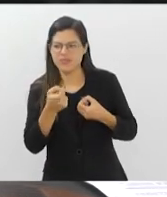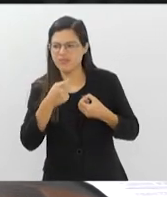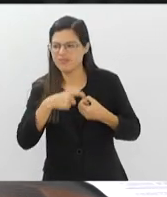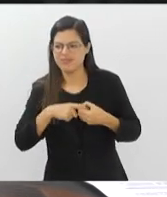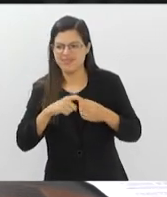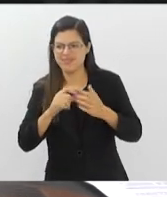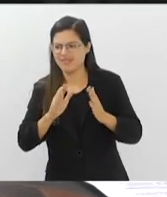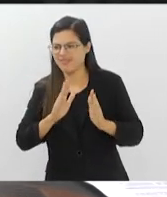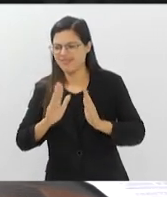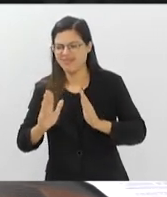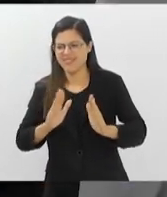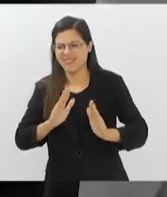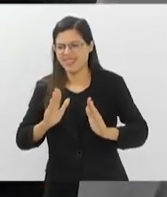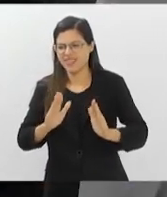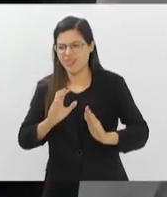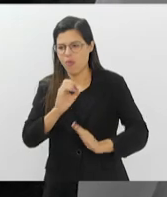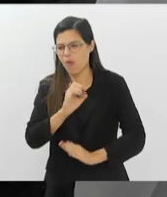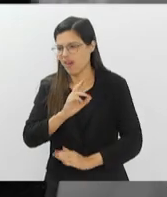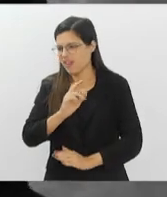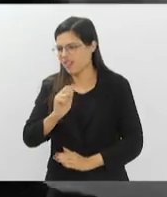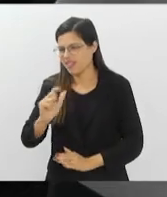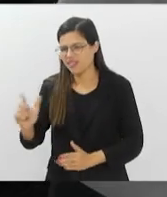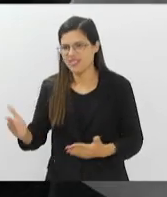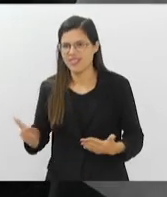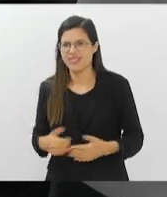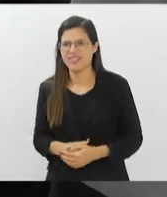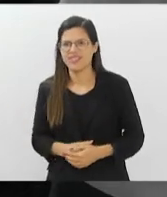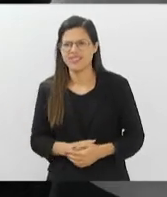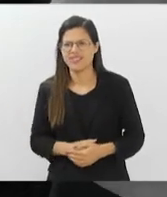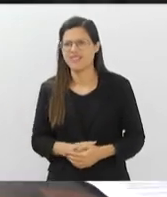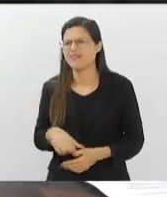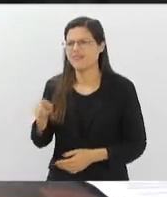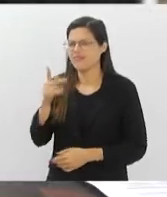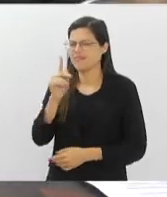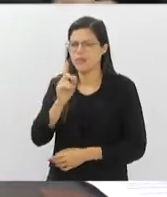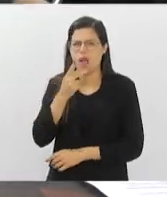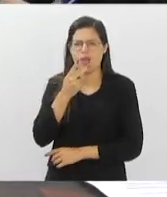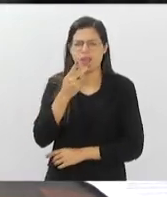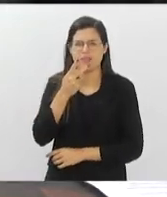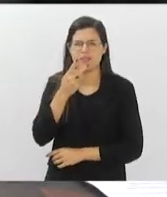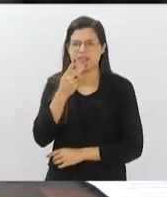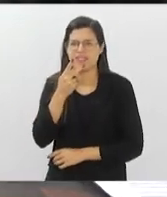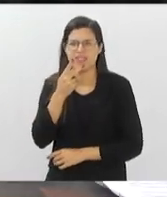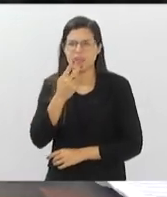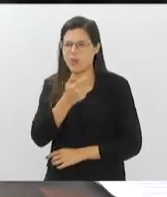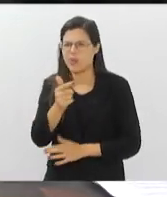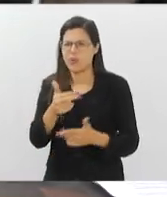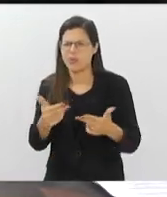que a oralidade cresceu. Tá bom, já entendi melhor.